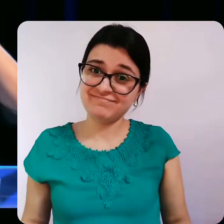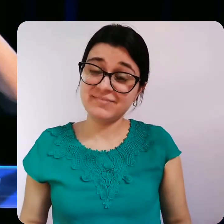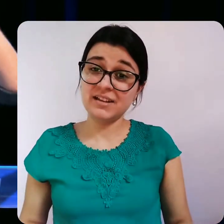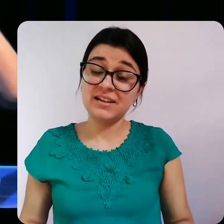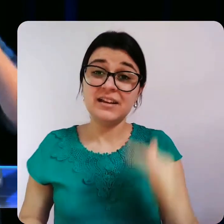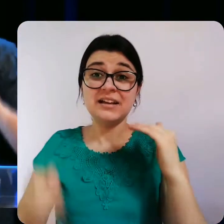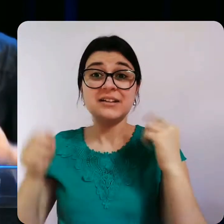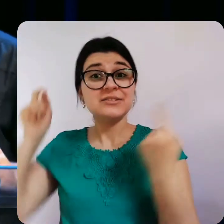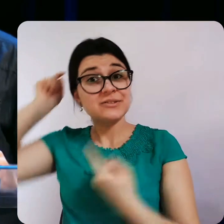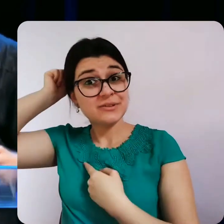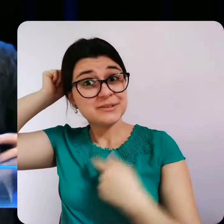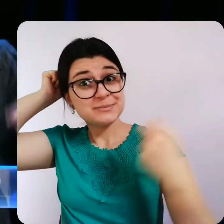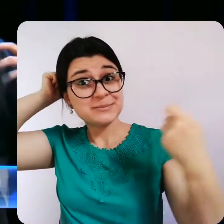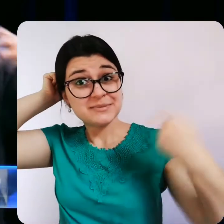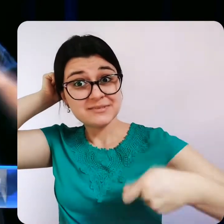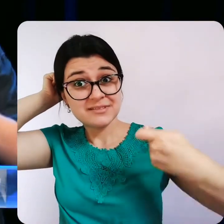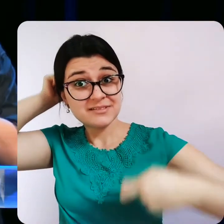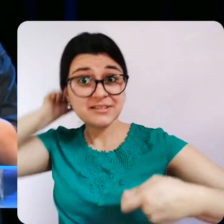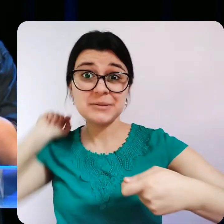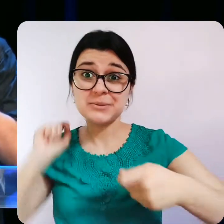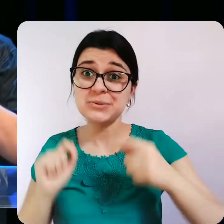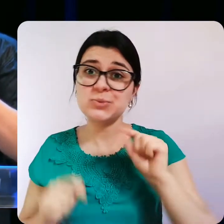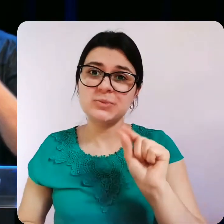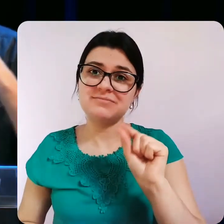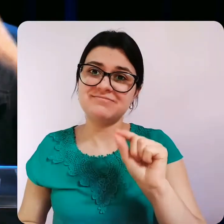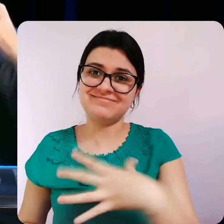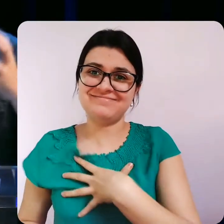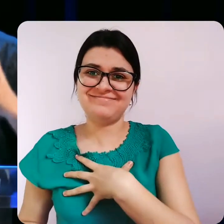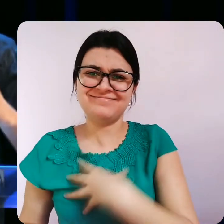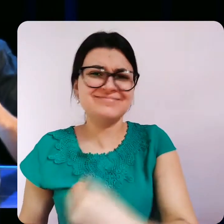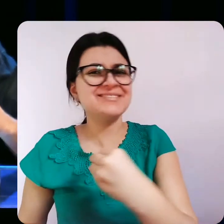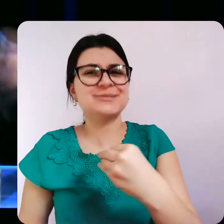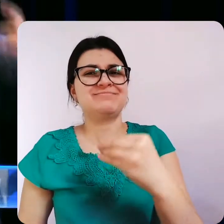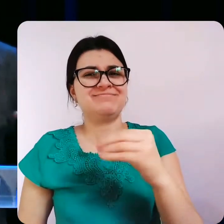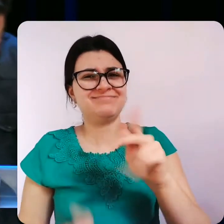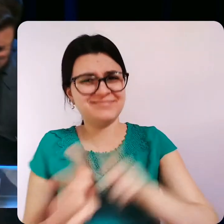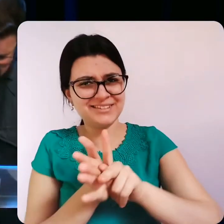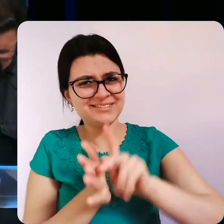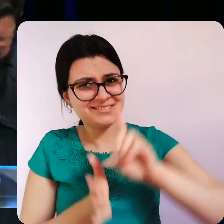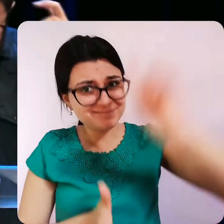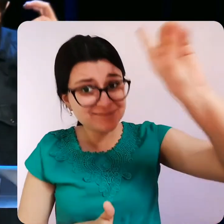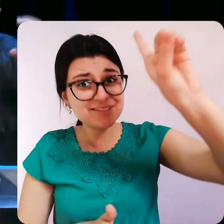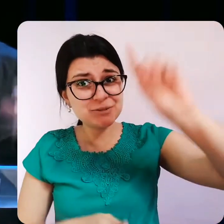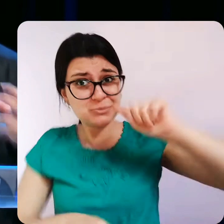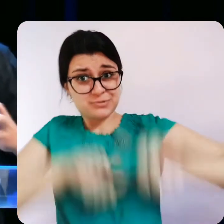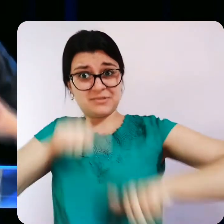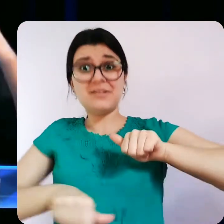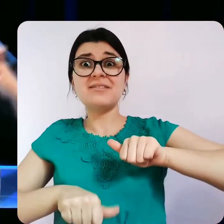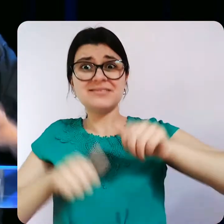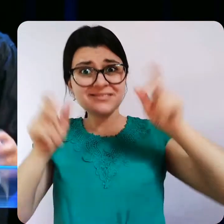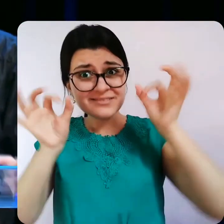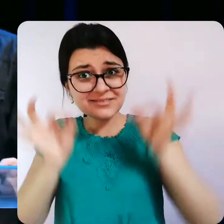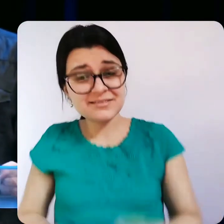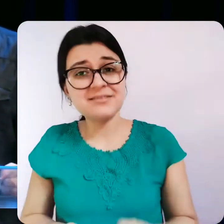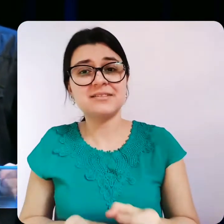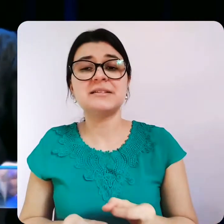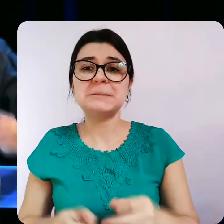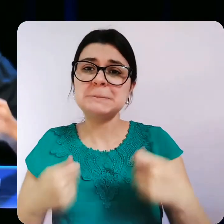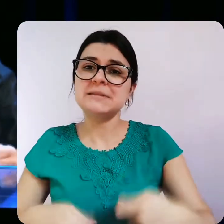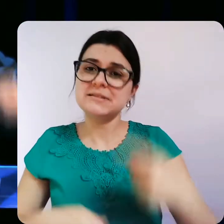nos tornar filhos de Deus, antes de nós termos acesso a Deus como Pai, nós precisamos nos saber e